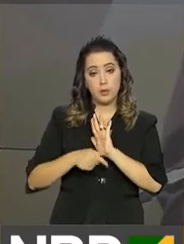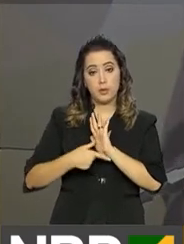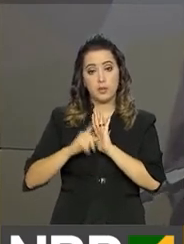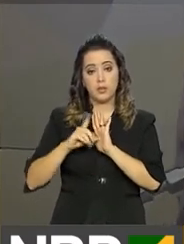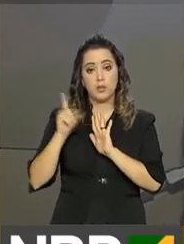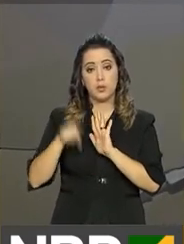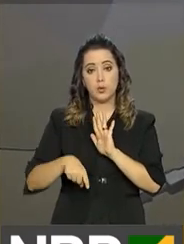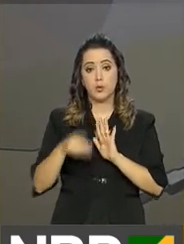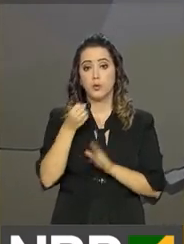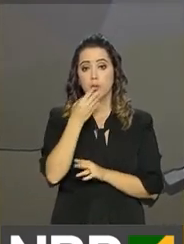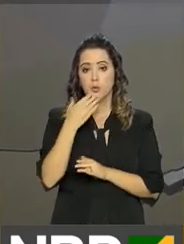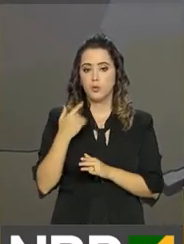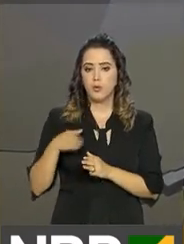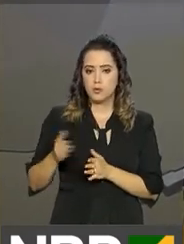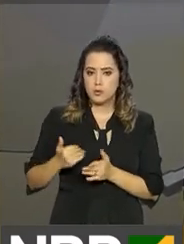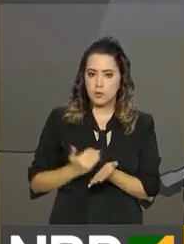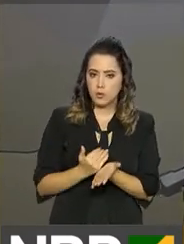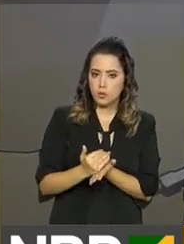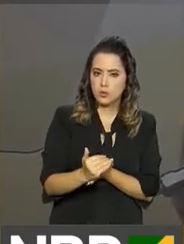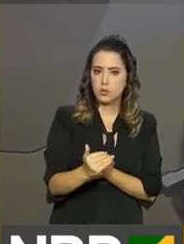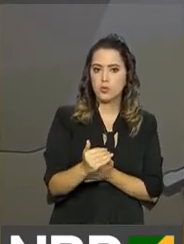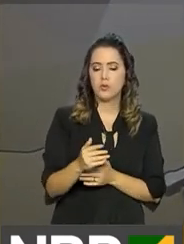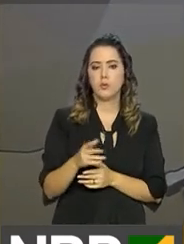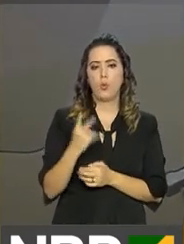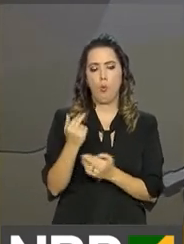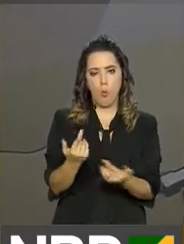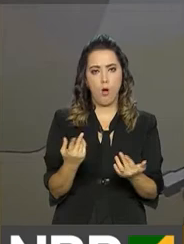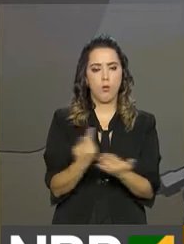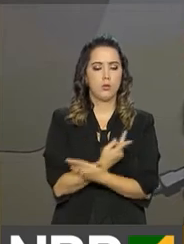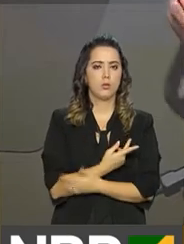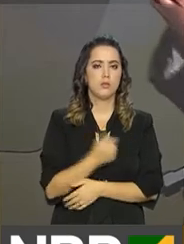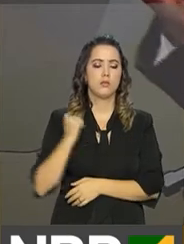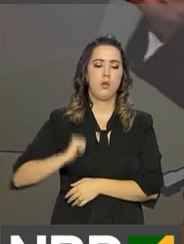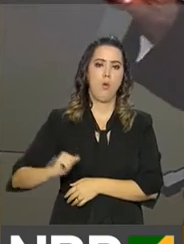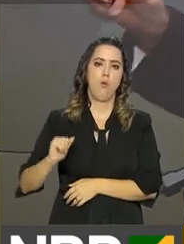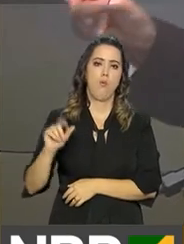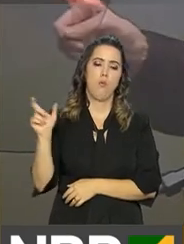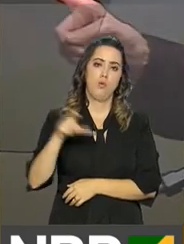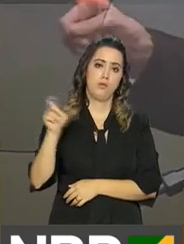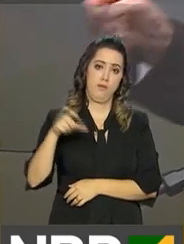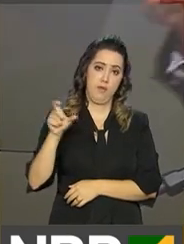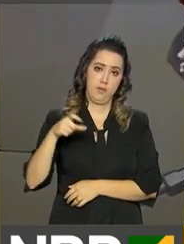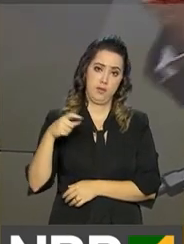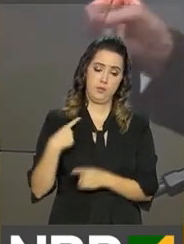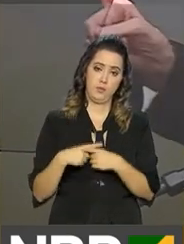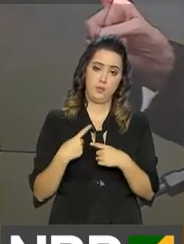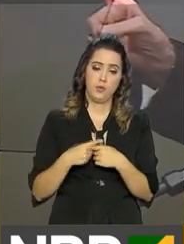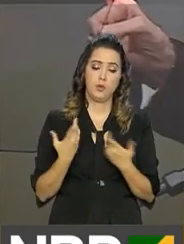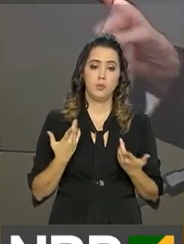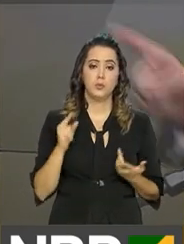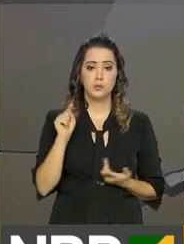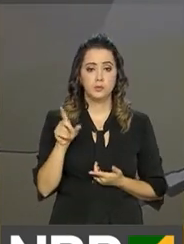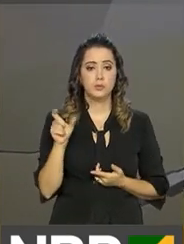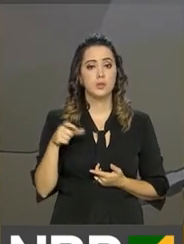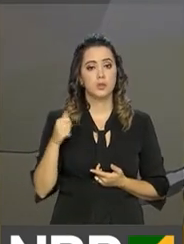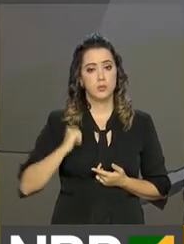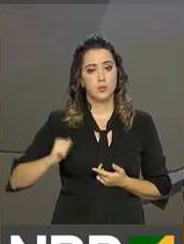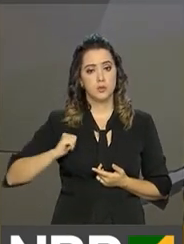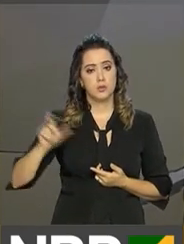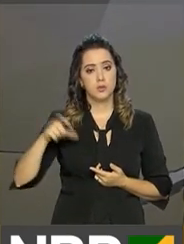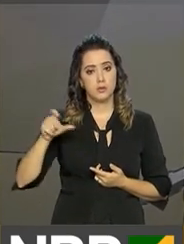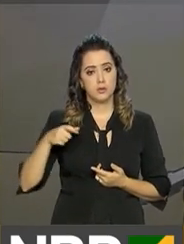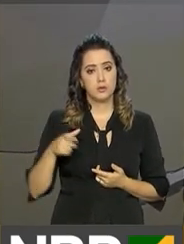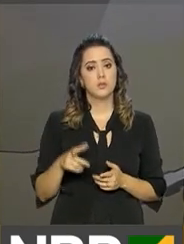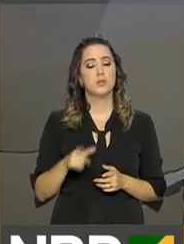útil, você prossegue nele. E foi o que eu fiz com o Bolsa Família. Eu mantive o Bolsa Família, porque indubitavelmente tem muita gente em